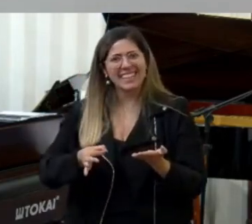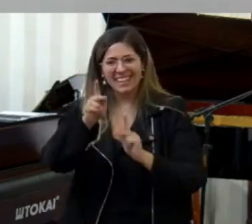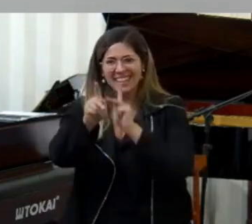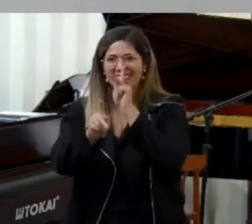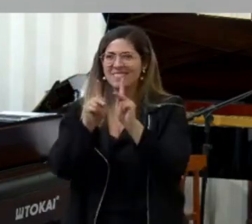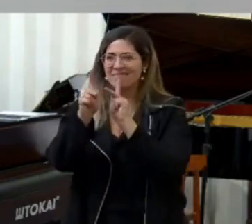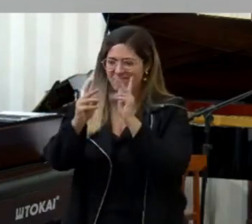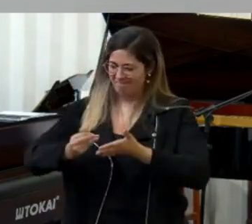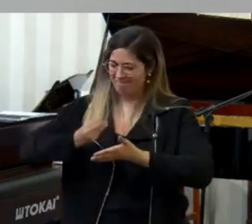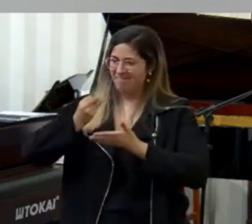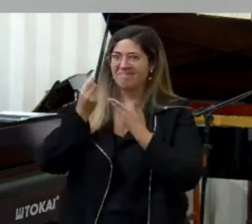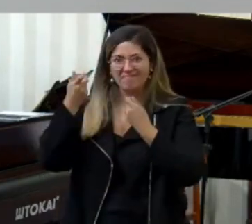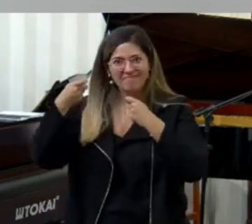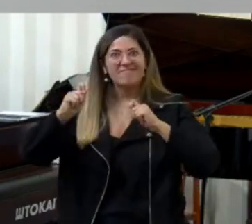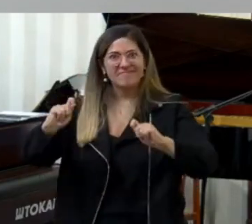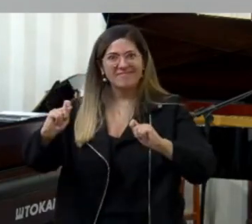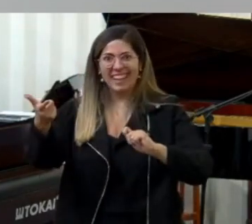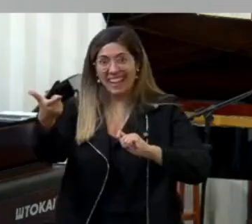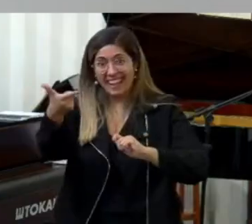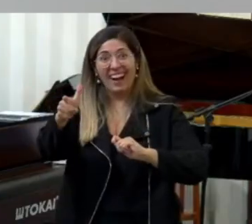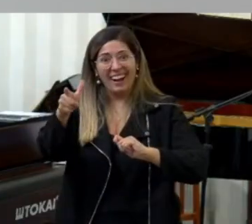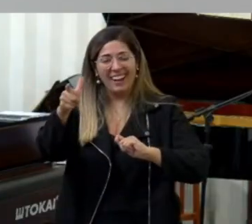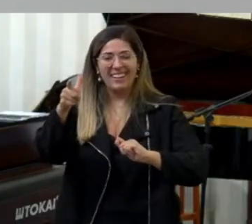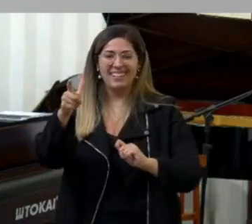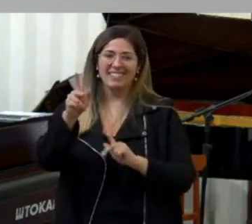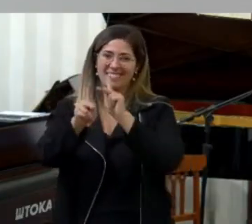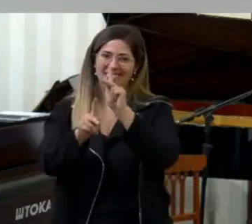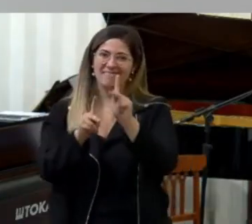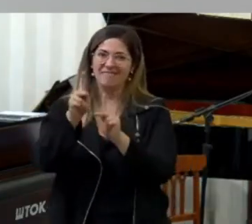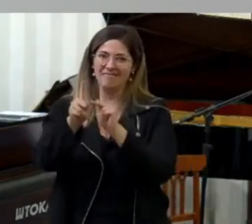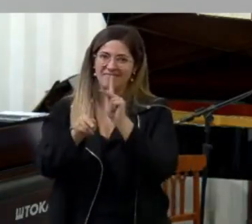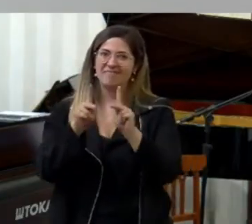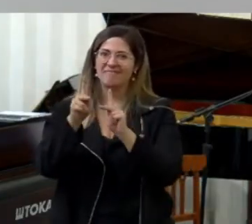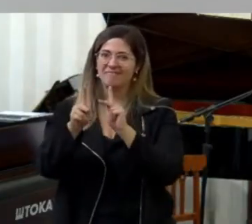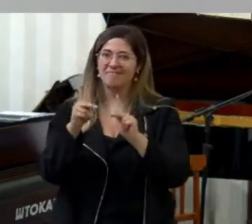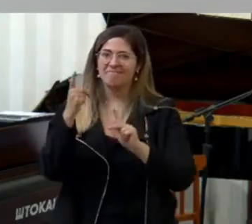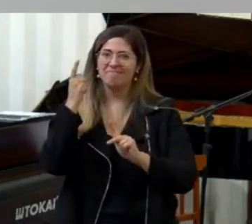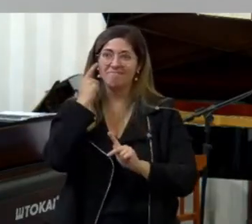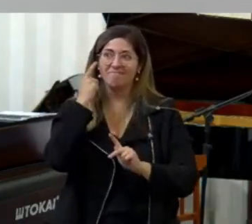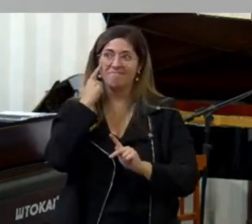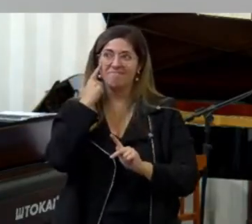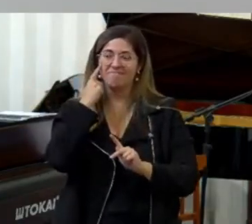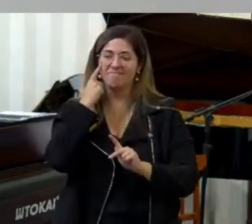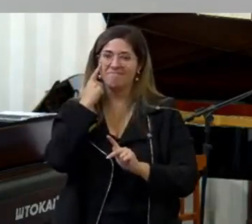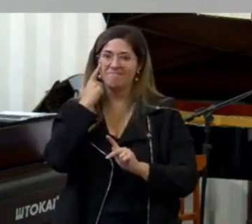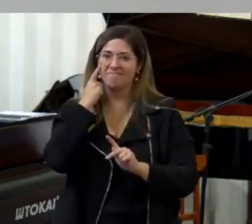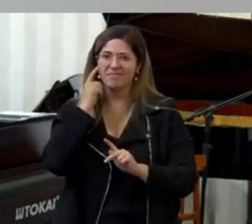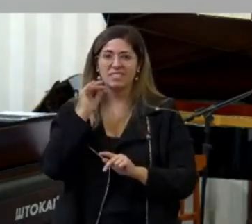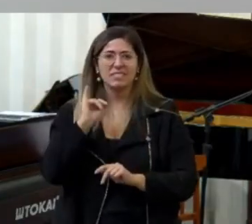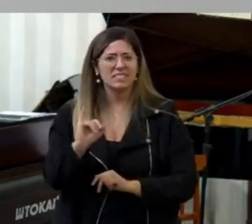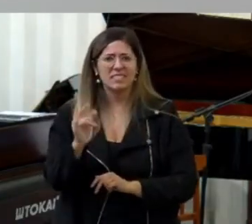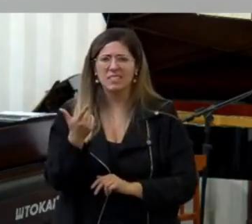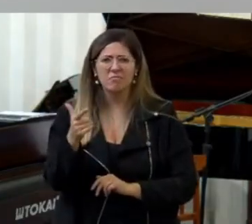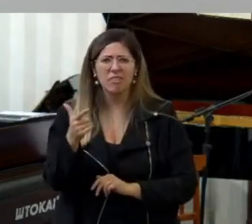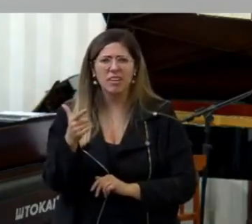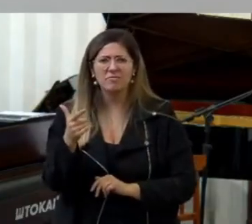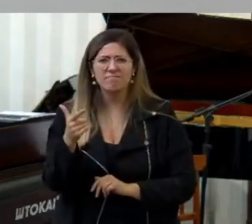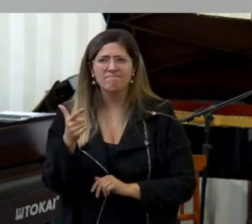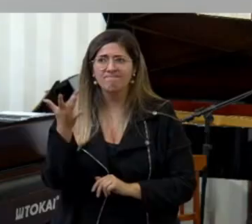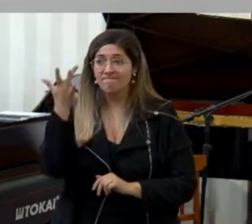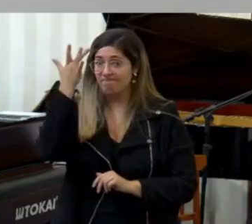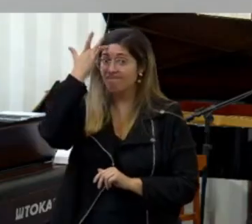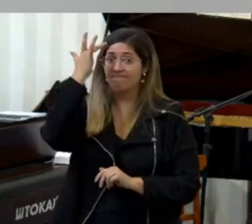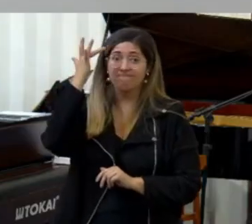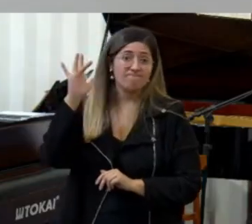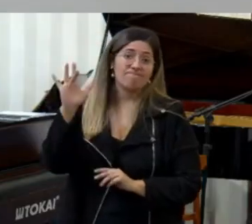vivesse. Não tenha em mente isso, e eu não sei o que será da sua vida. A palavra de Deus